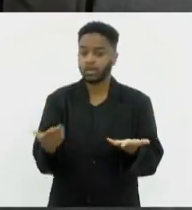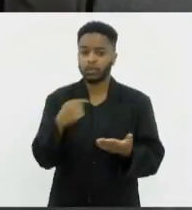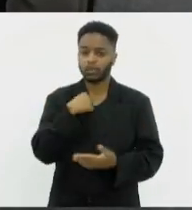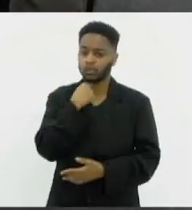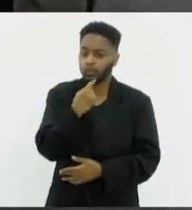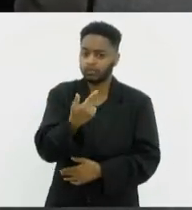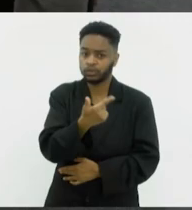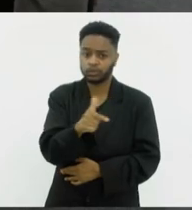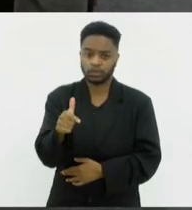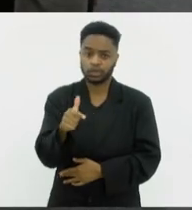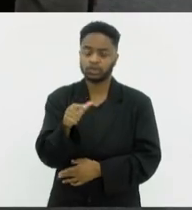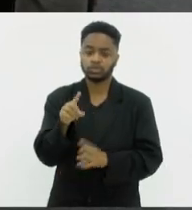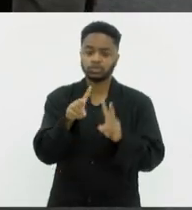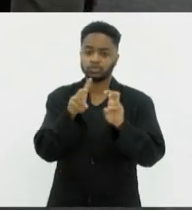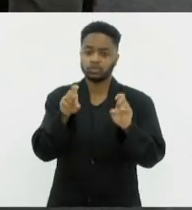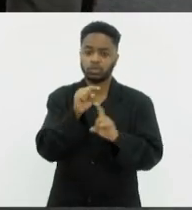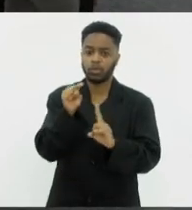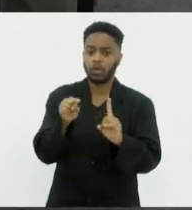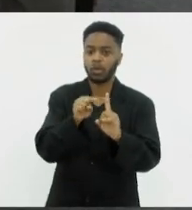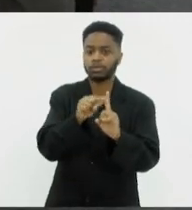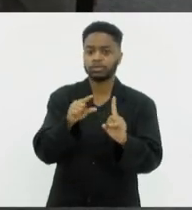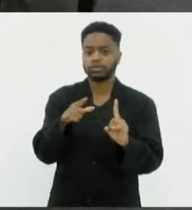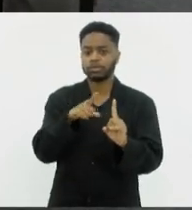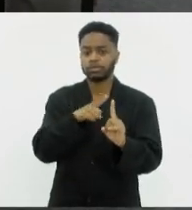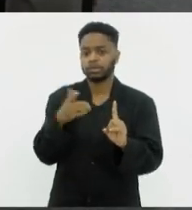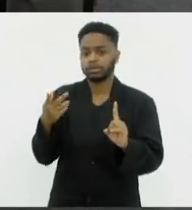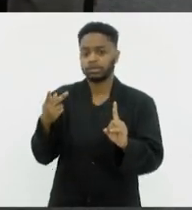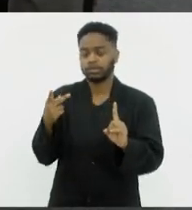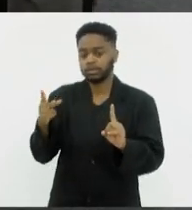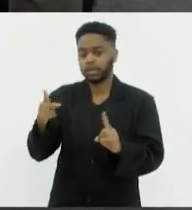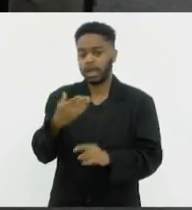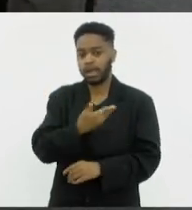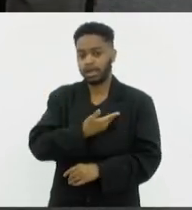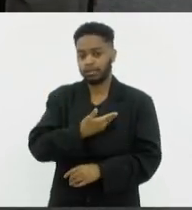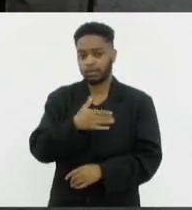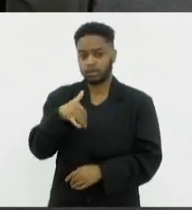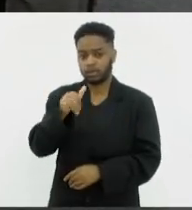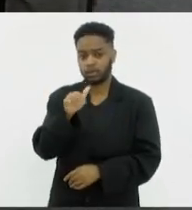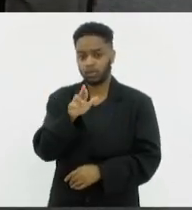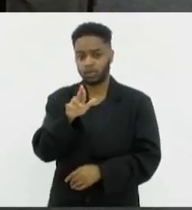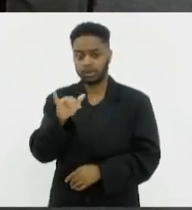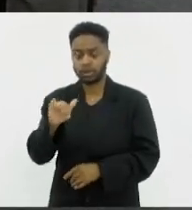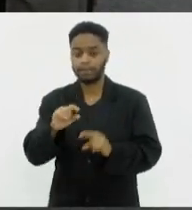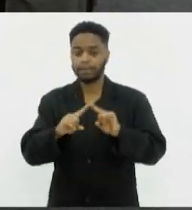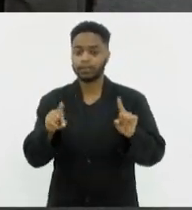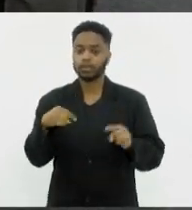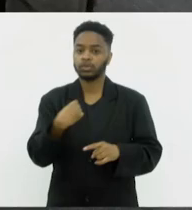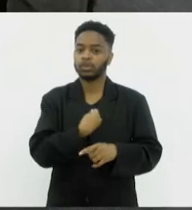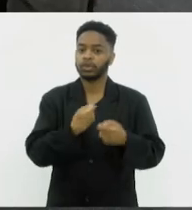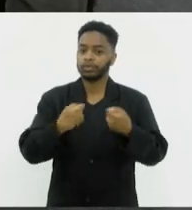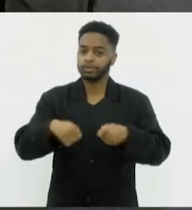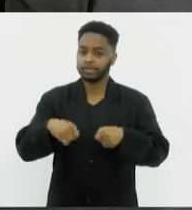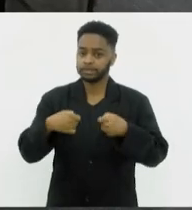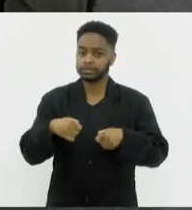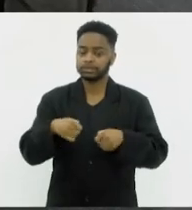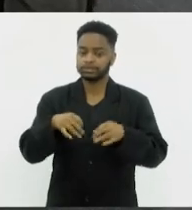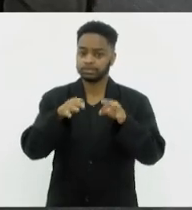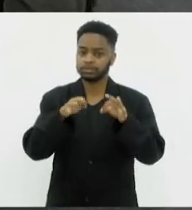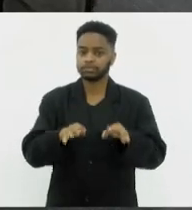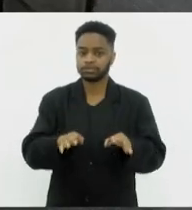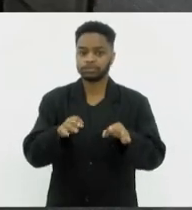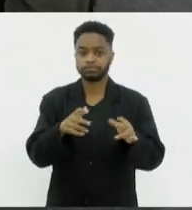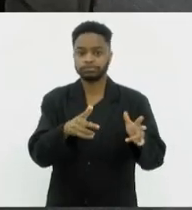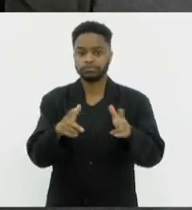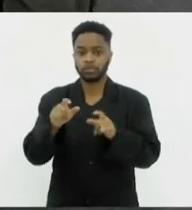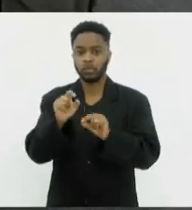dúvida da intencionalidade do nosso colega de partido, Yuri. Mas a gente precisa, à luz do que está acontecendo